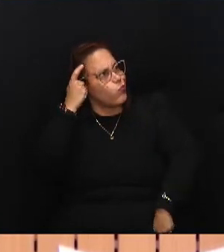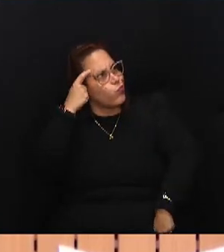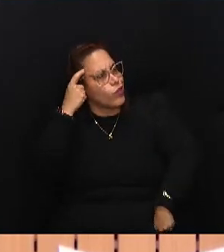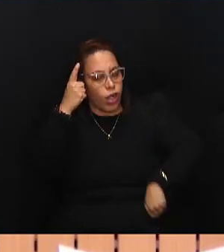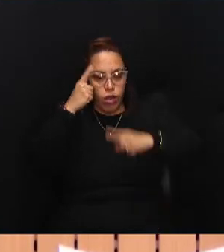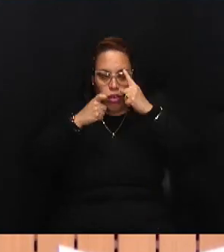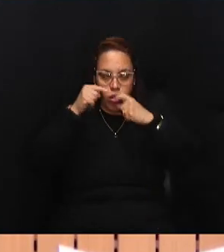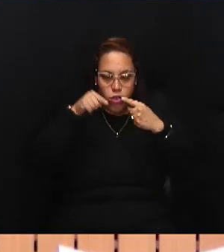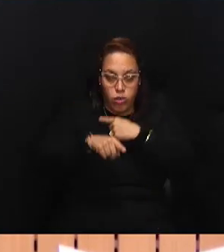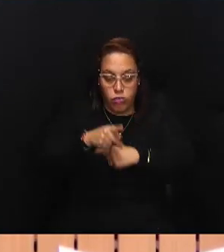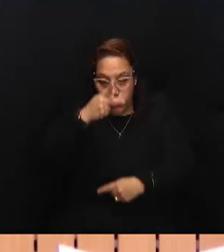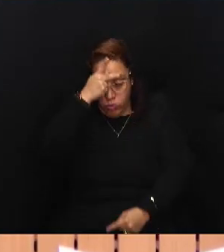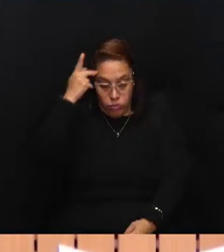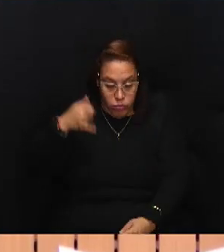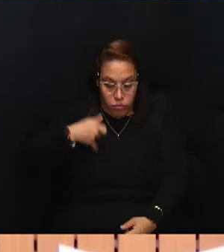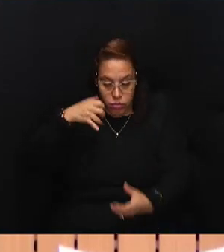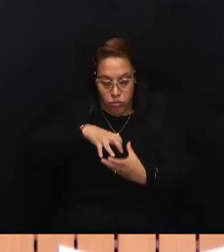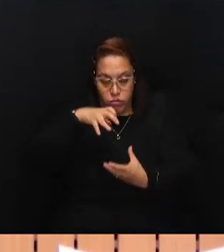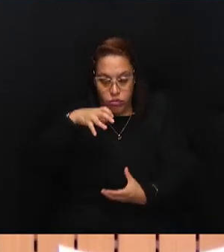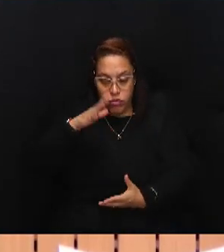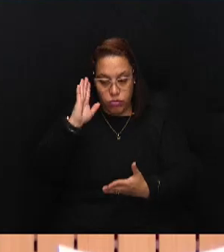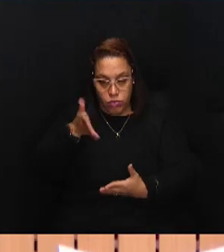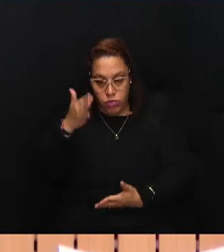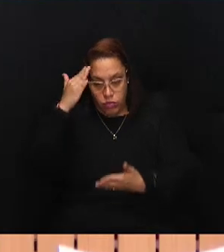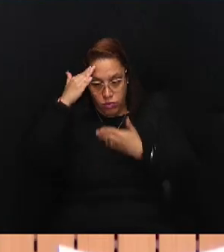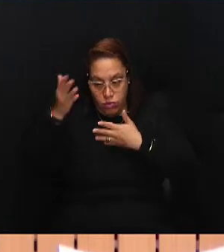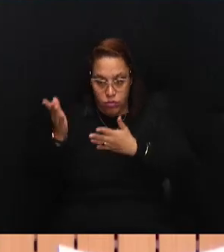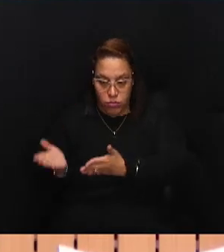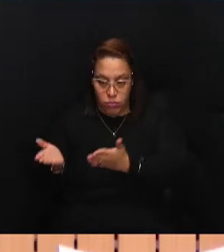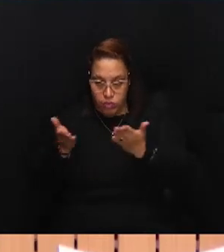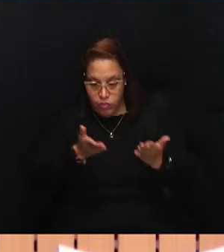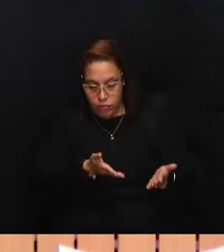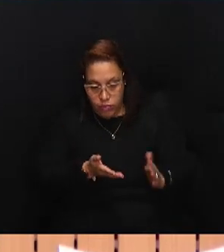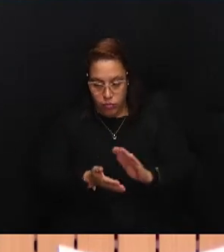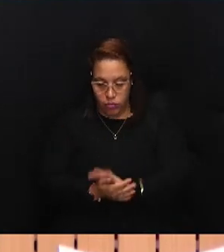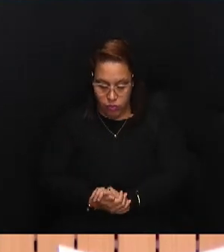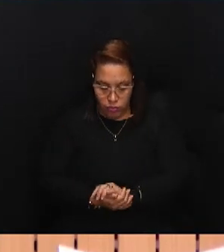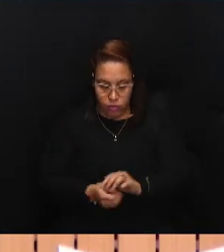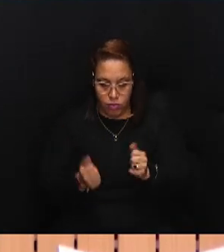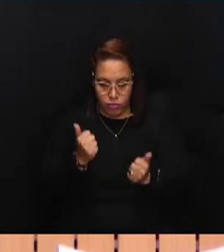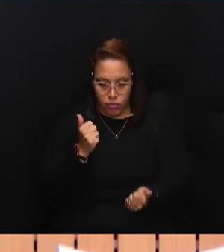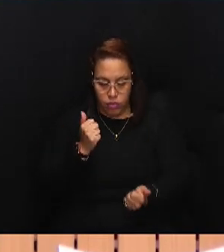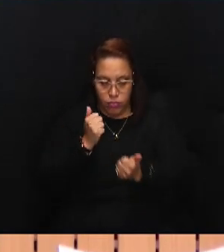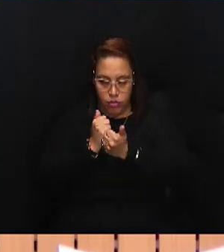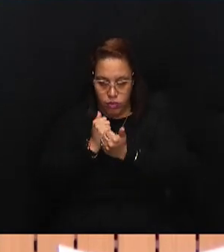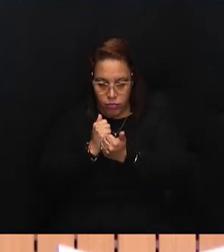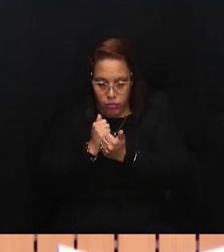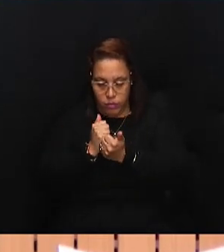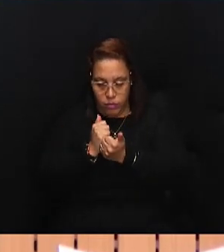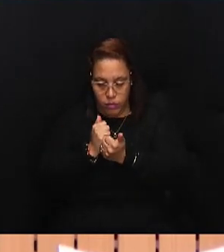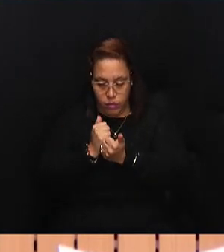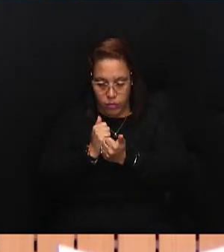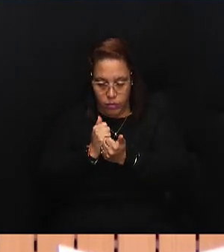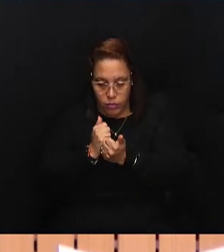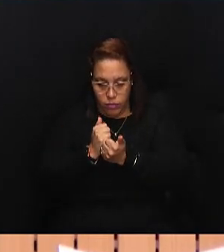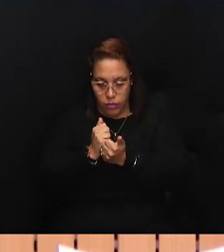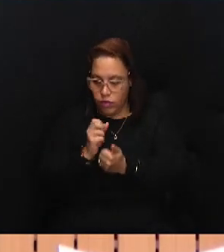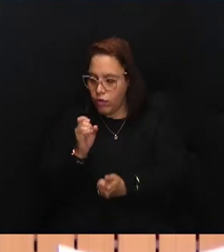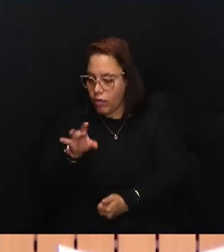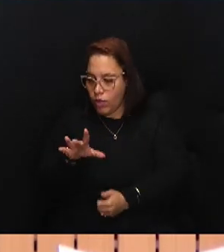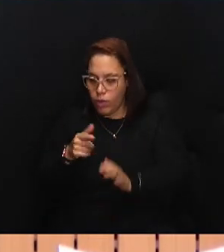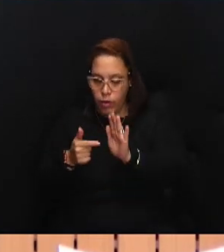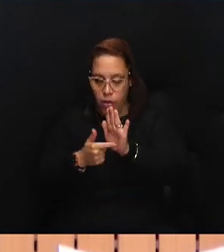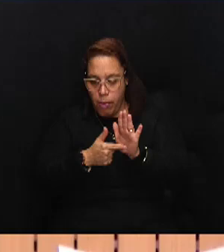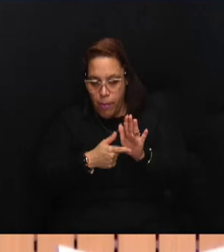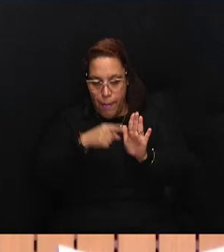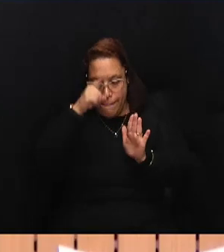violência do idoso. Então, desde já agradeço pelo convite e estamos juntos aí para não só apresentar